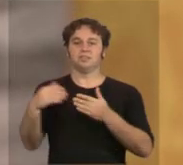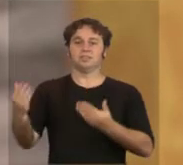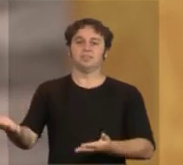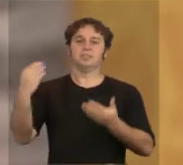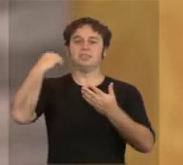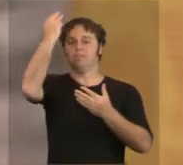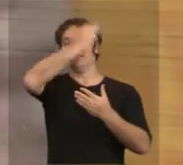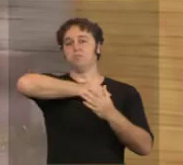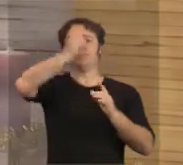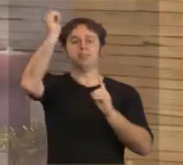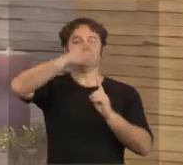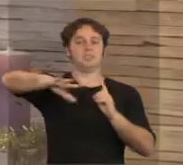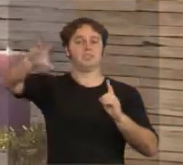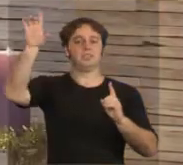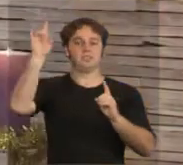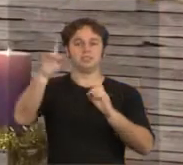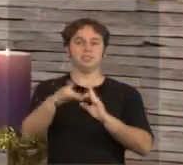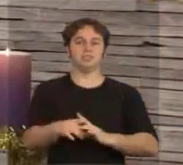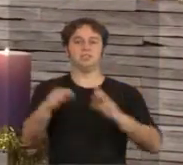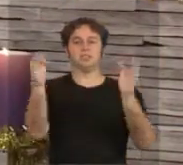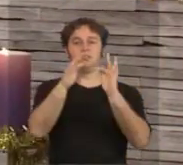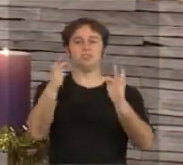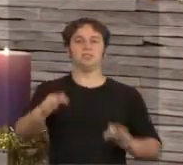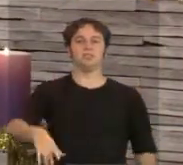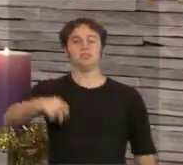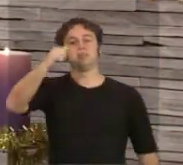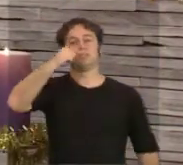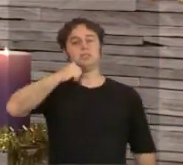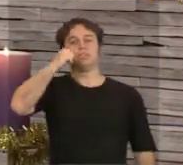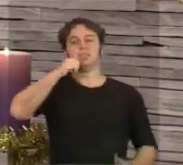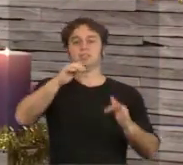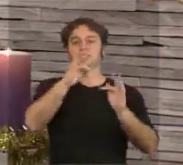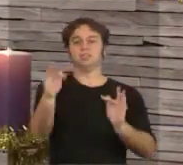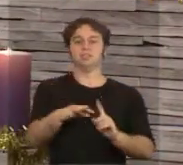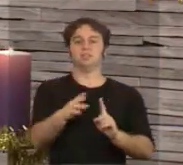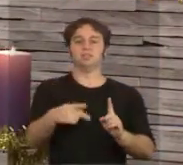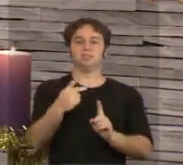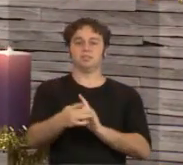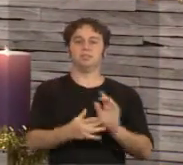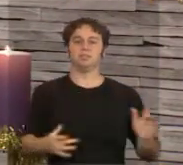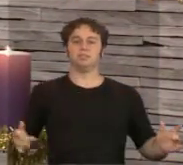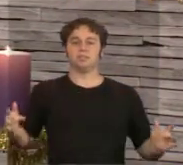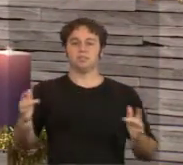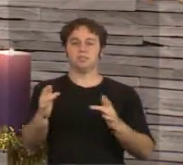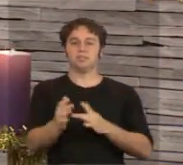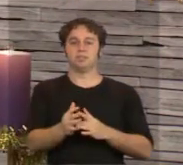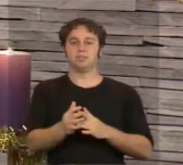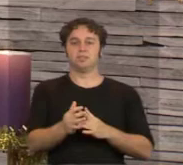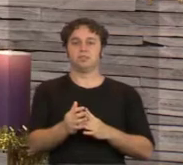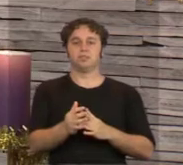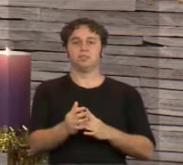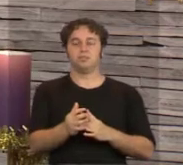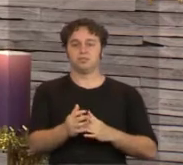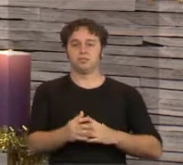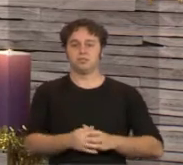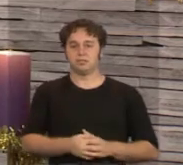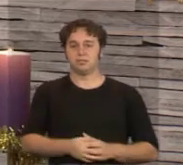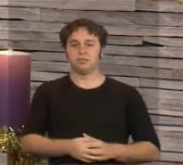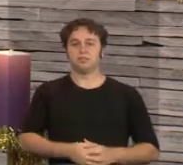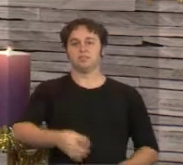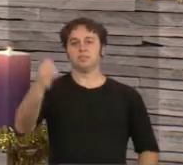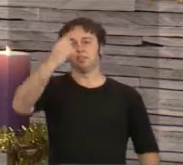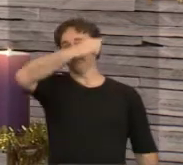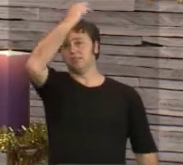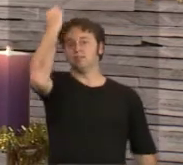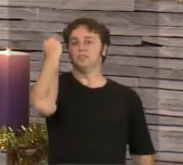morte. Amém. Ave Maria, cheia de graça, o Senhor é convosco. Bendita sois vós entre Ave as mulheres, Maria. E bendito é o fruto do